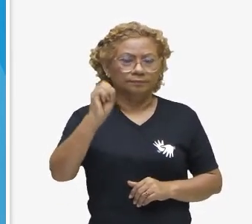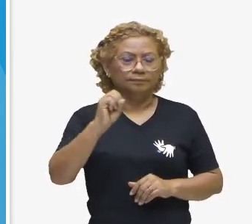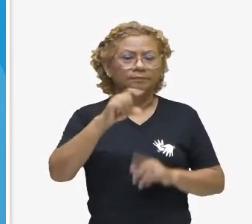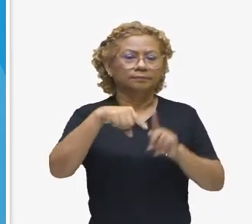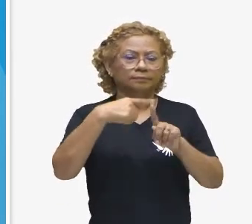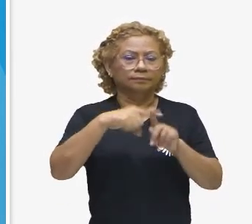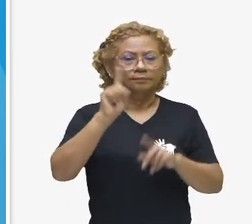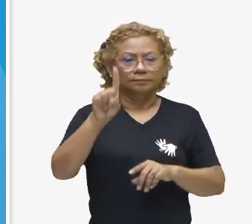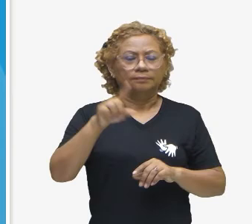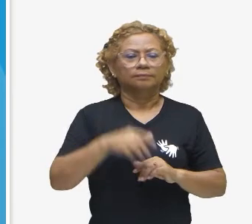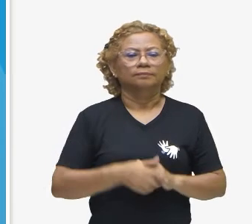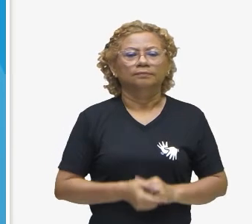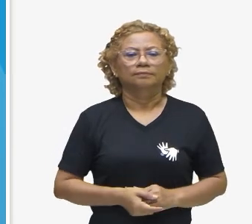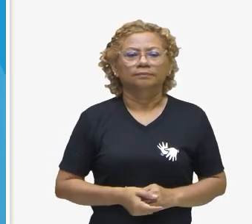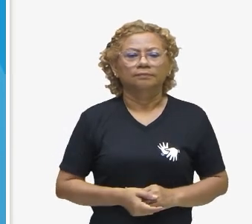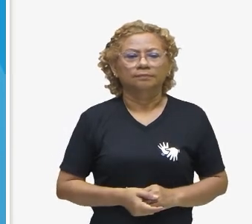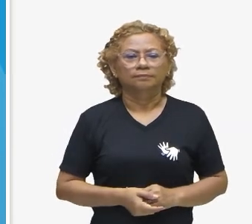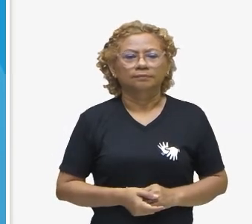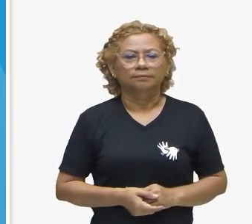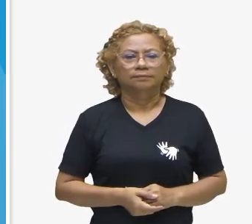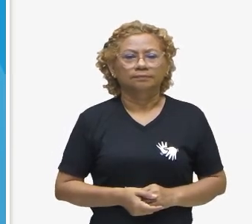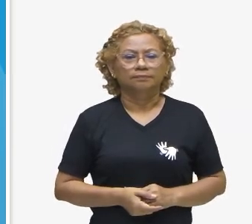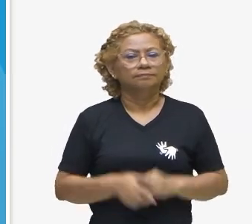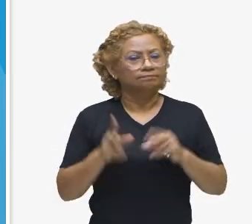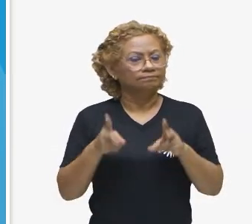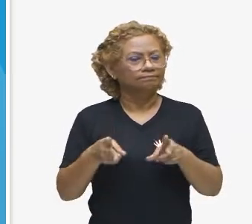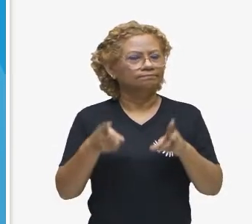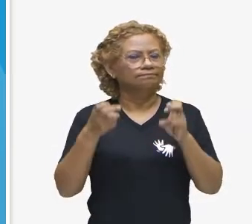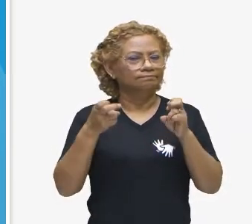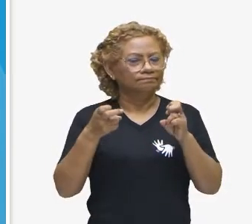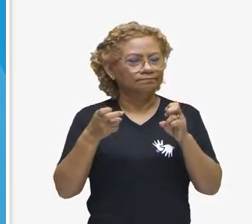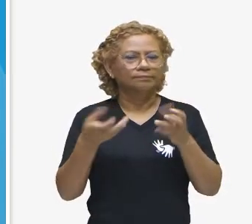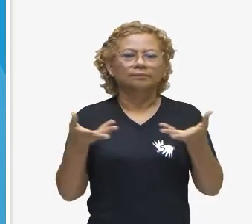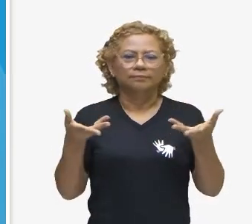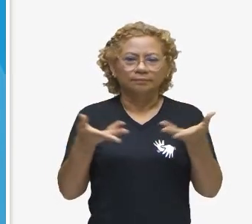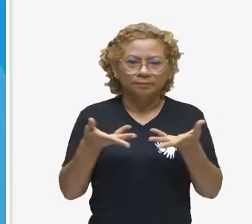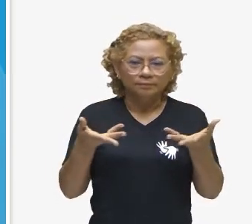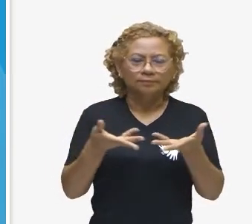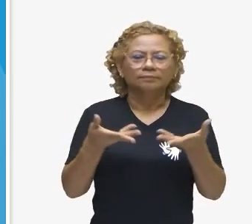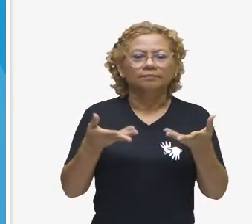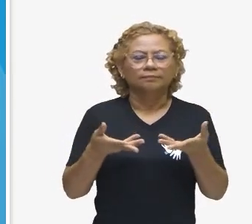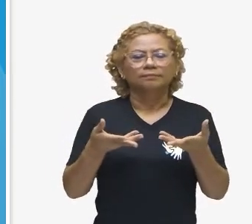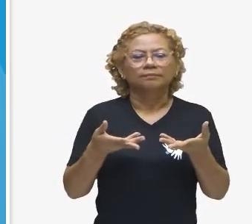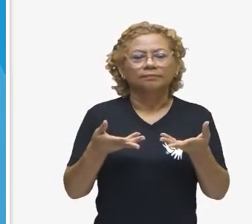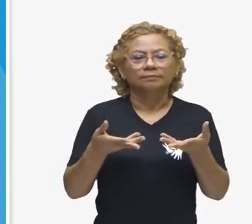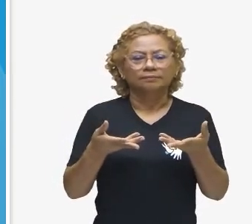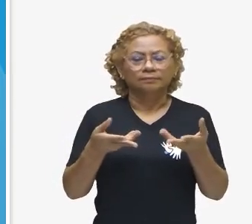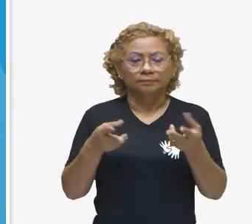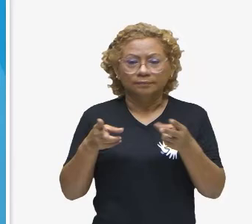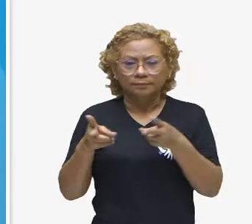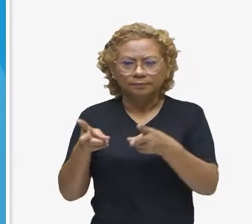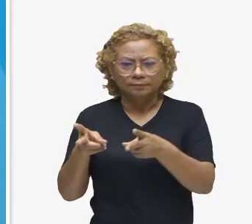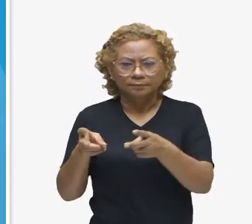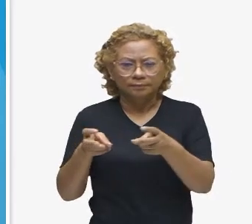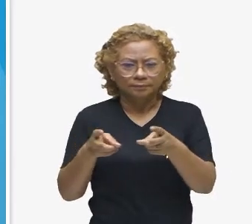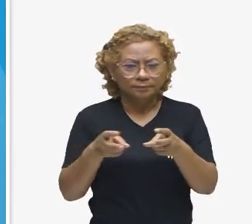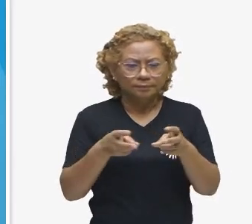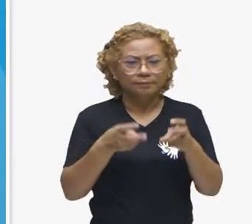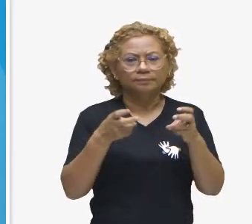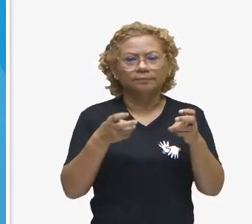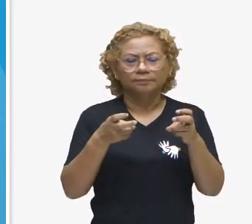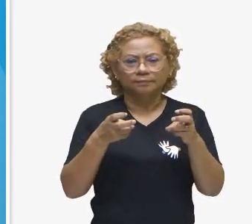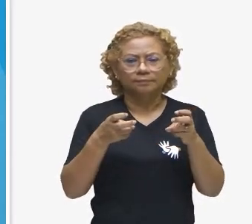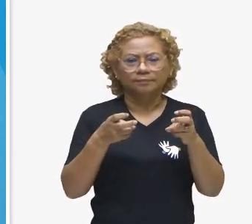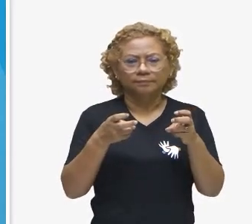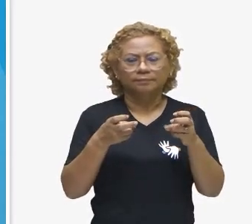1 positivo. Muito bem, então agora a gente consegue ver a diferença básica do seno para o cosseno,